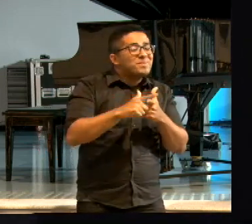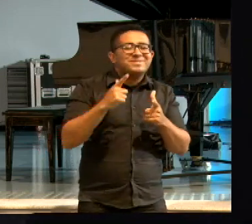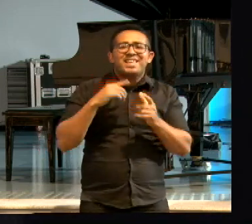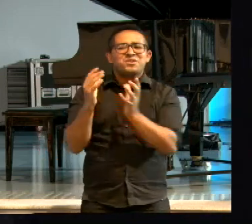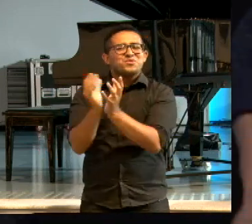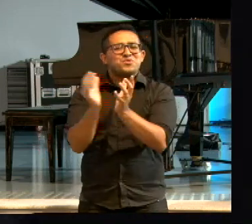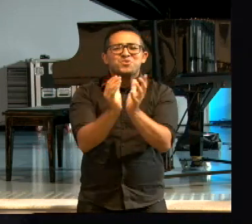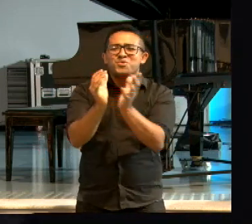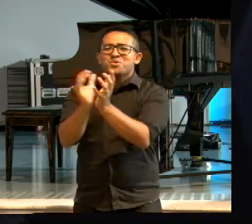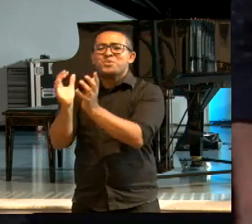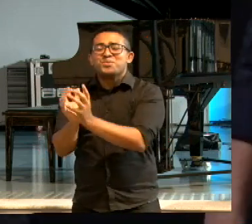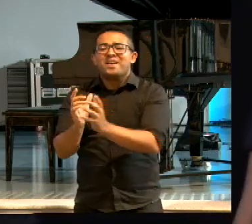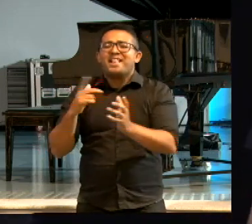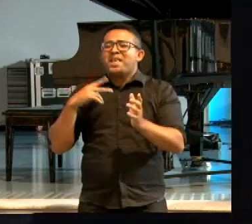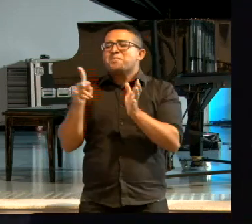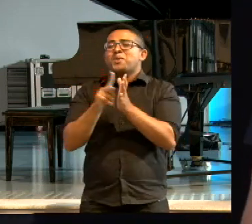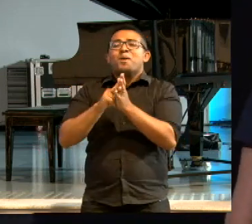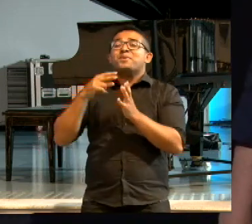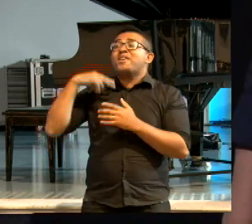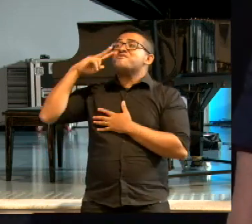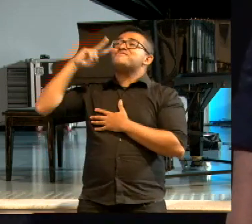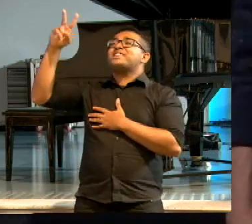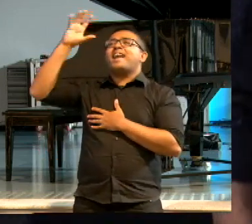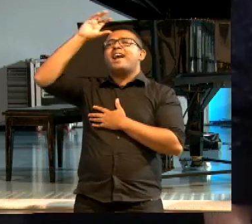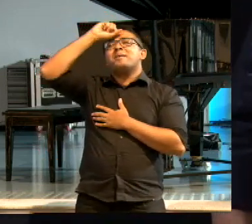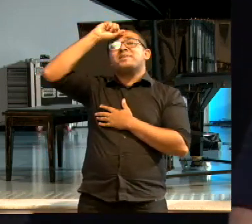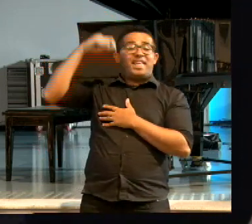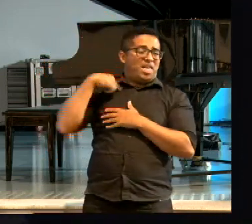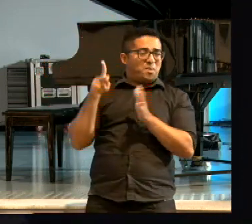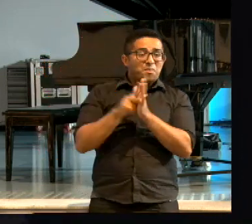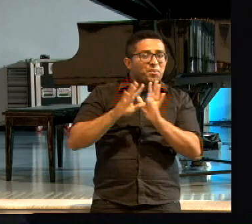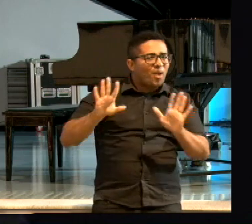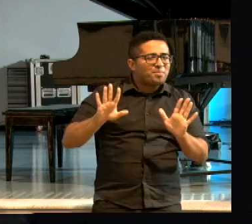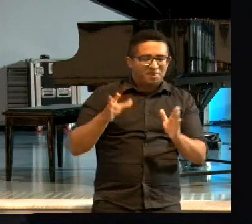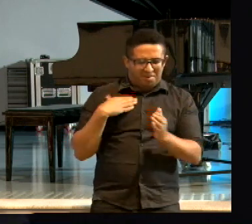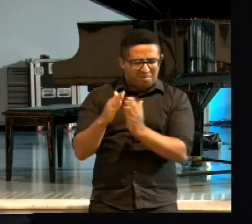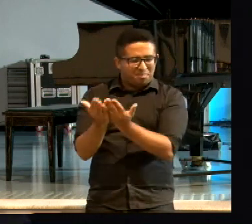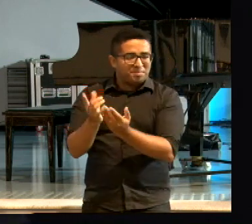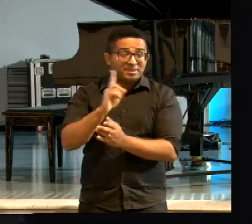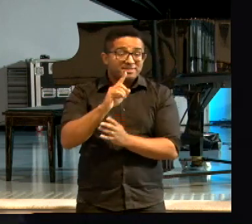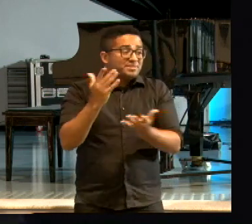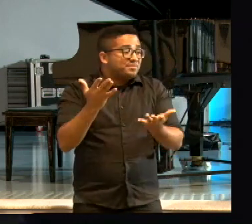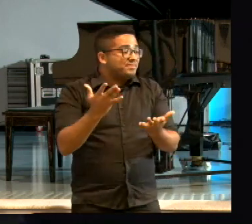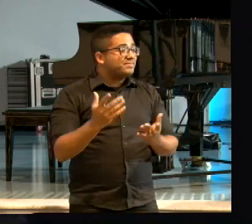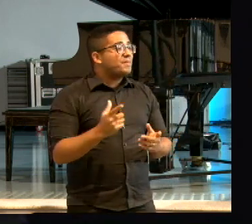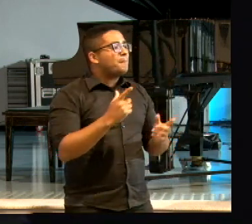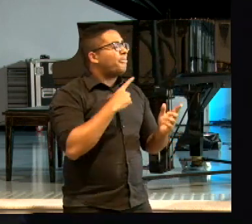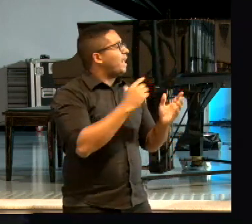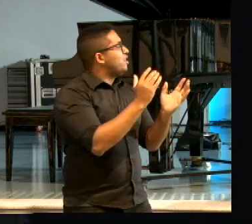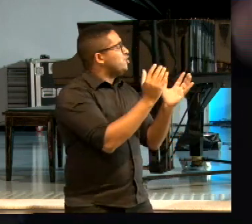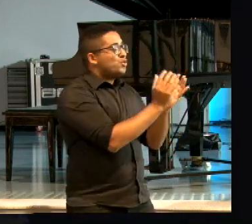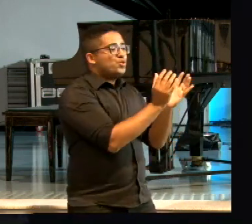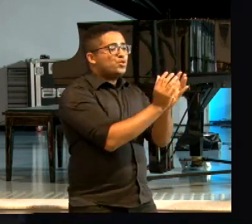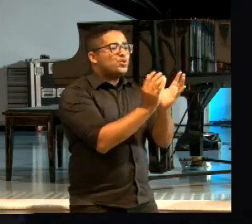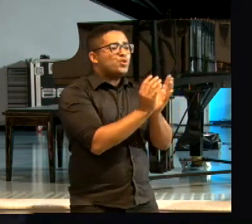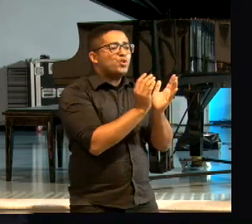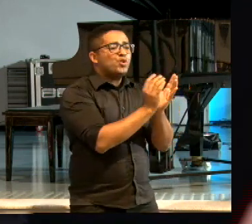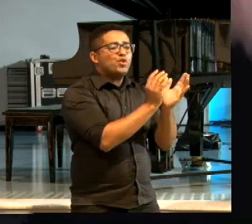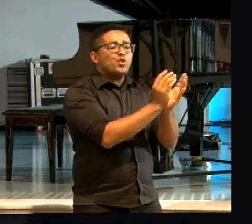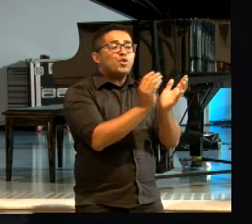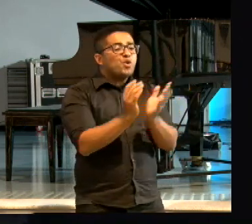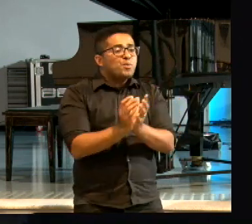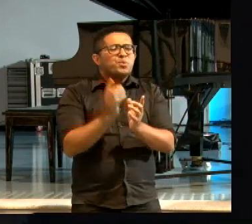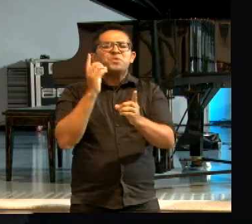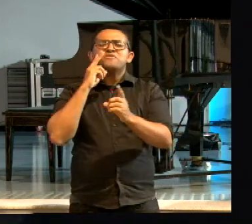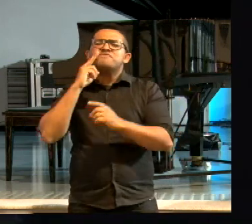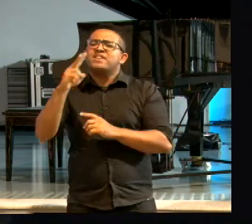ele cristalizou em torno da sua revelação. Então, nós temos grupos como dos luteranos que se levantaram para dizer: a salvação